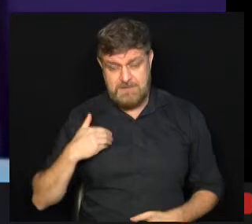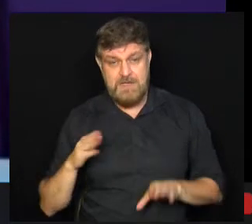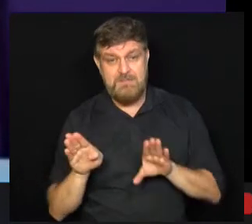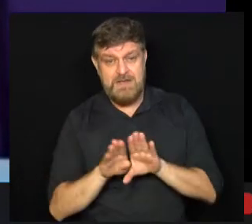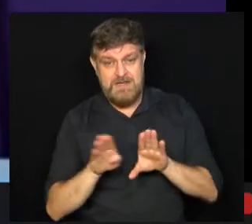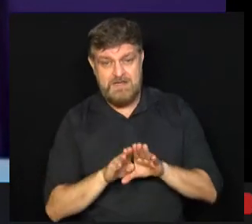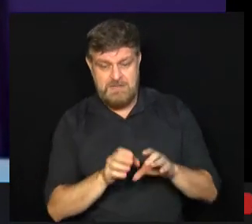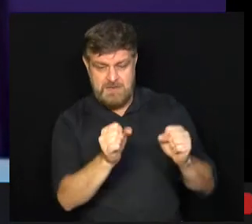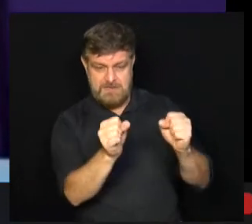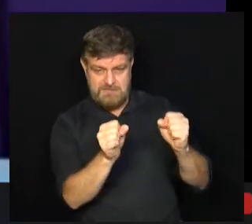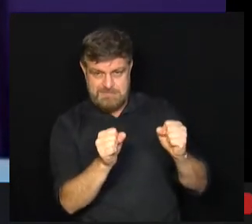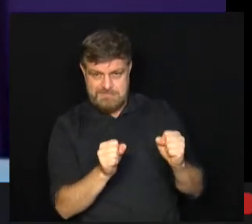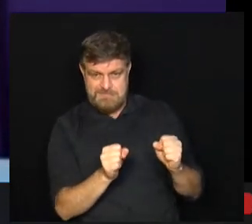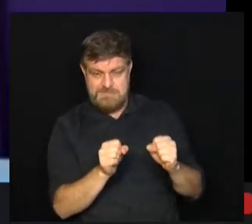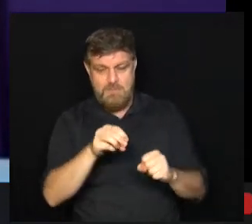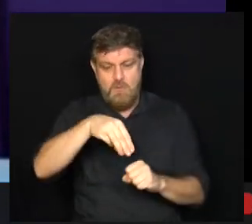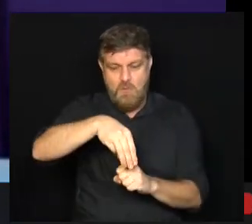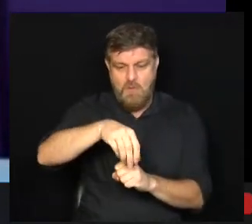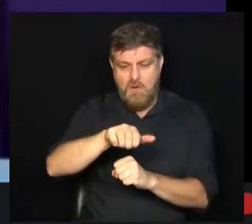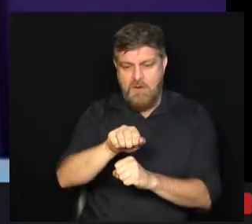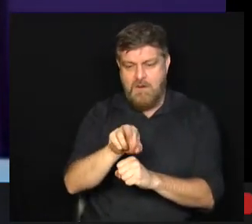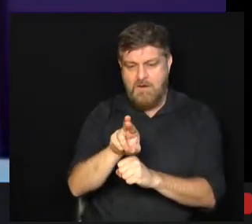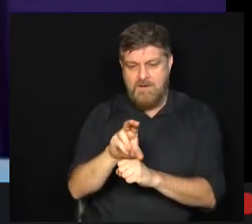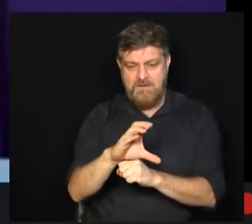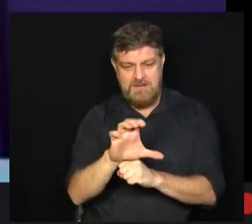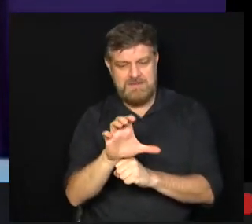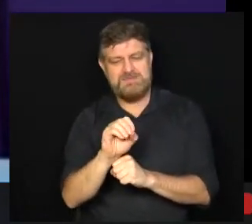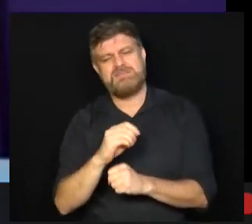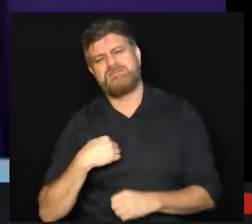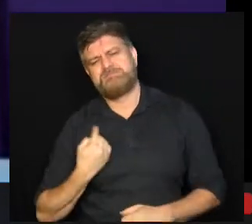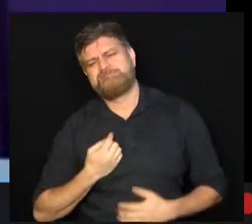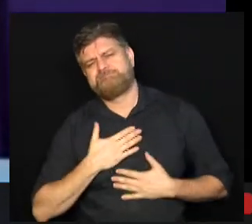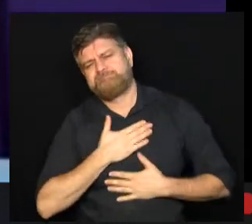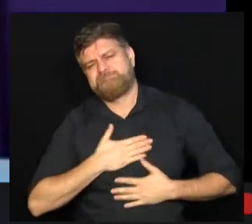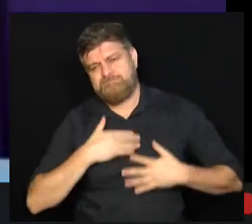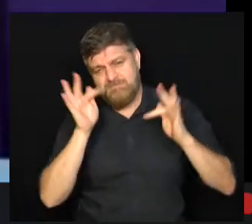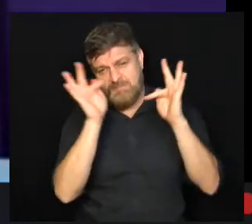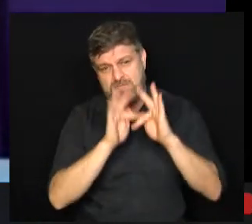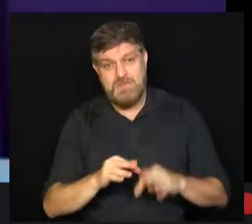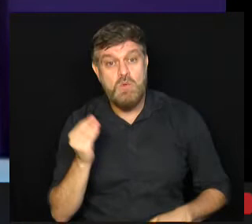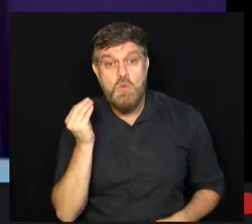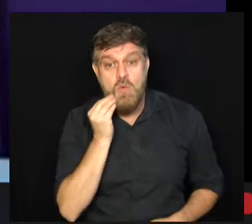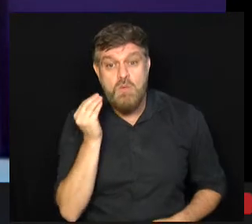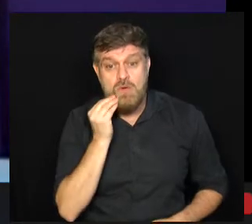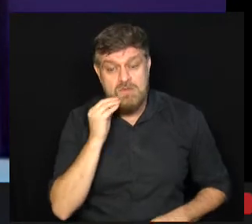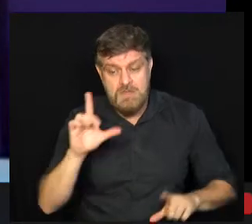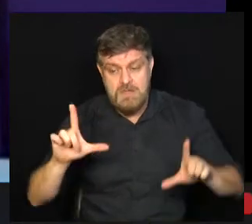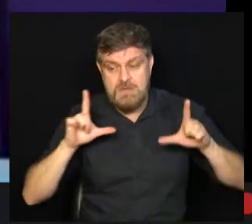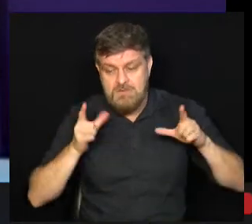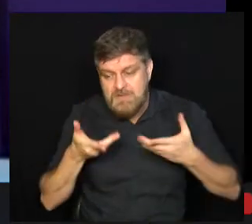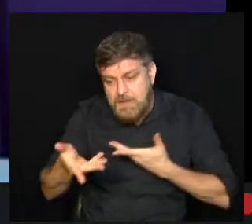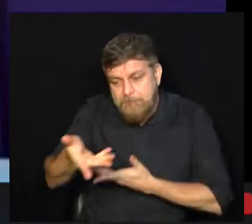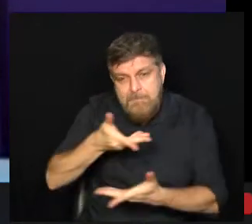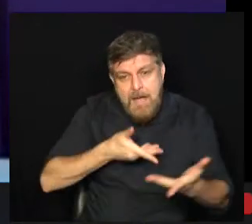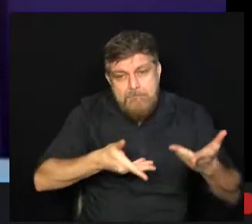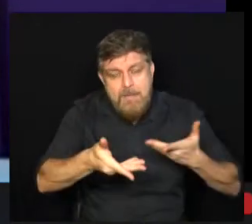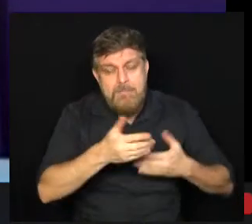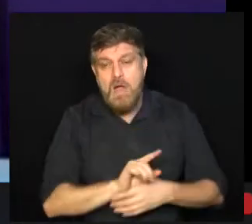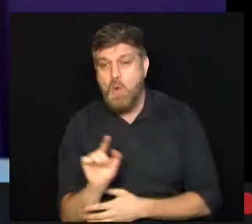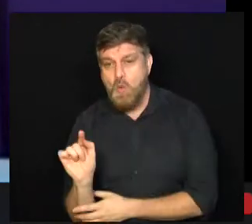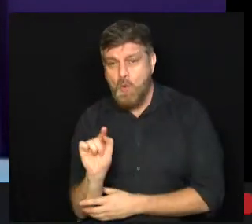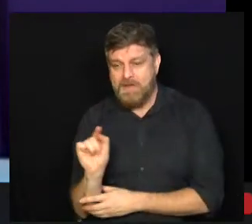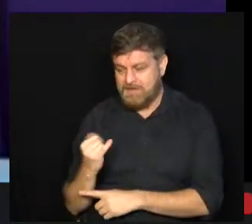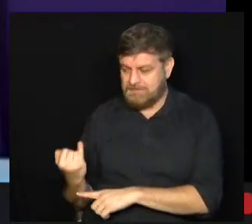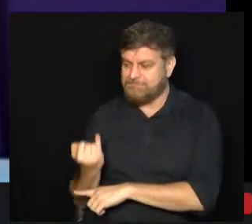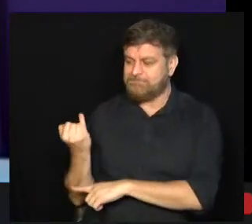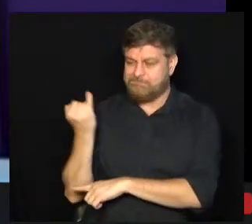Marcelo Penteado pelo convite. Eu fiquei muito feliz em ter essa oportunidade de compartilhar um pouco com vocês da importância realmente